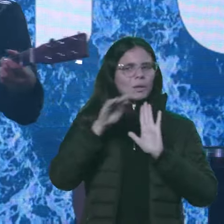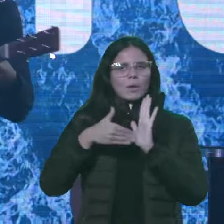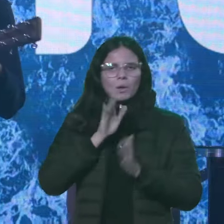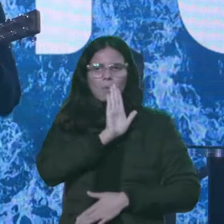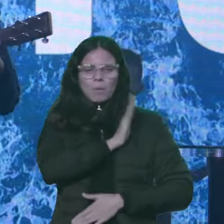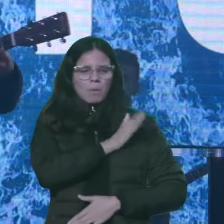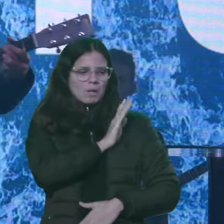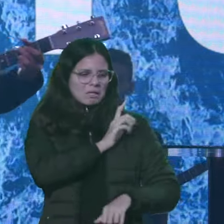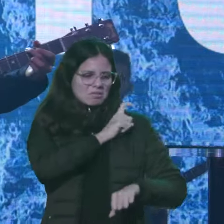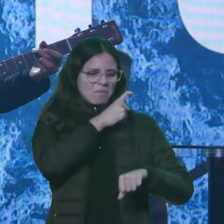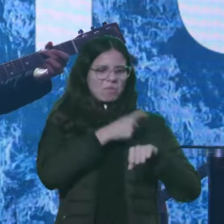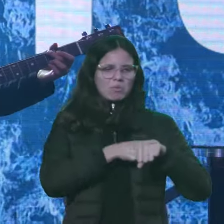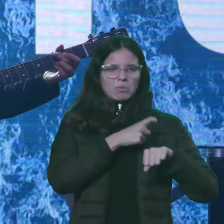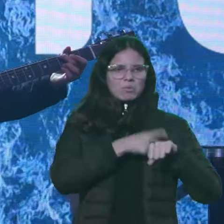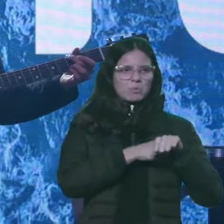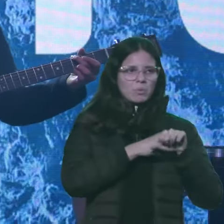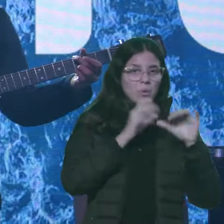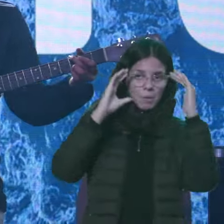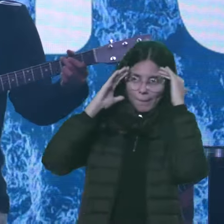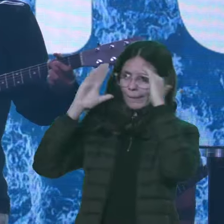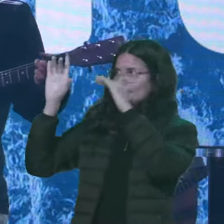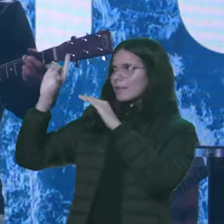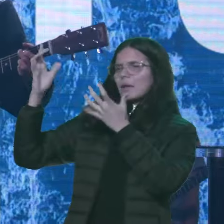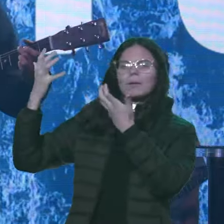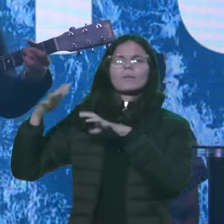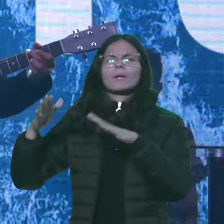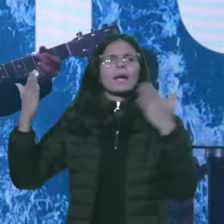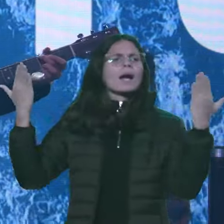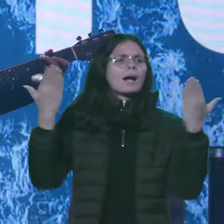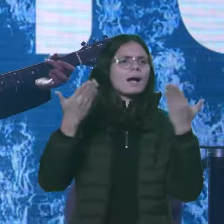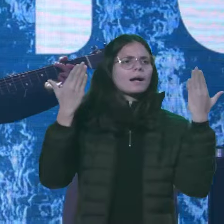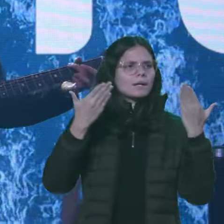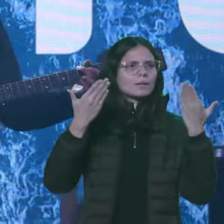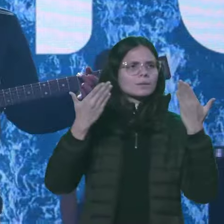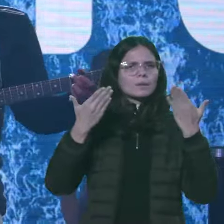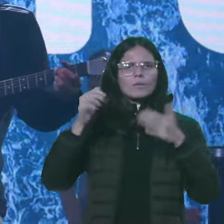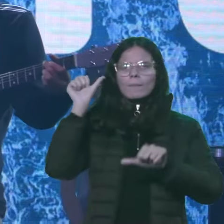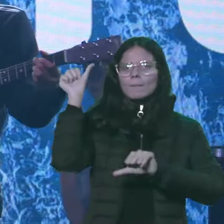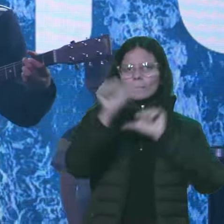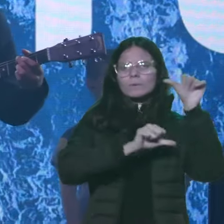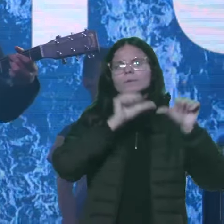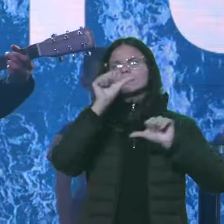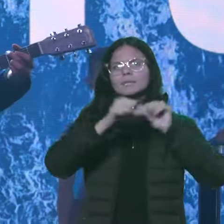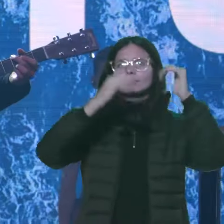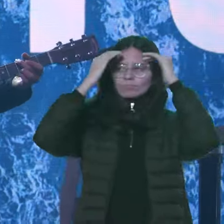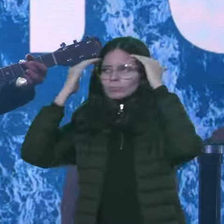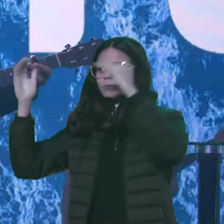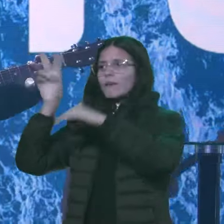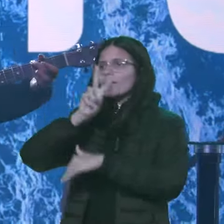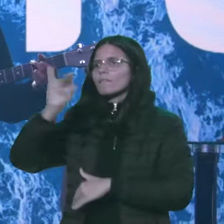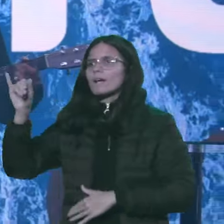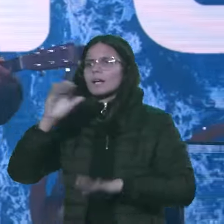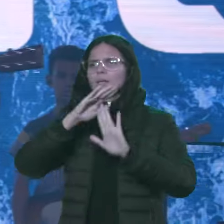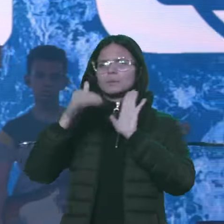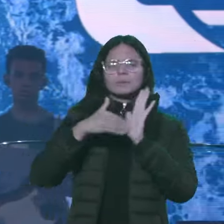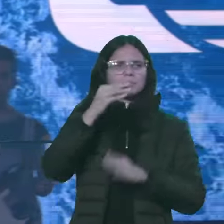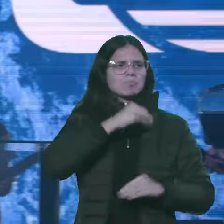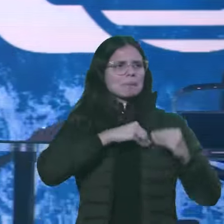inclina diante do Senhor, será inclinado agora em nome de Jesus. Todo pecado,